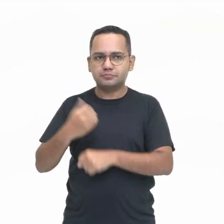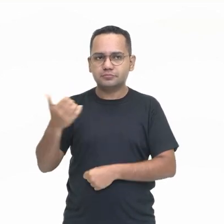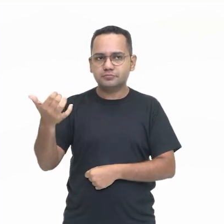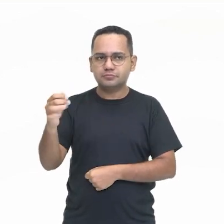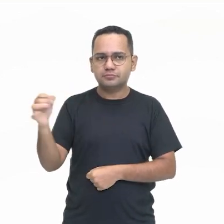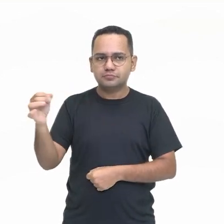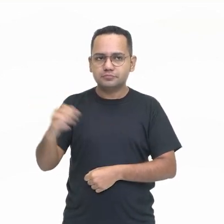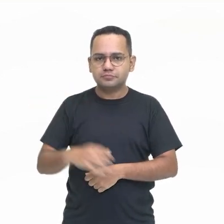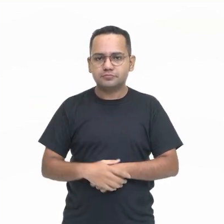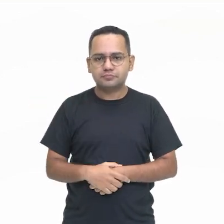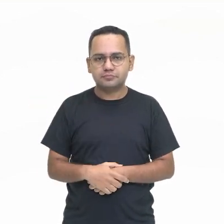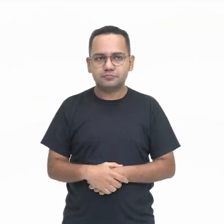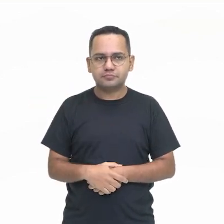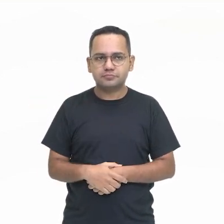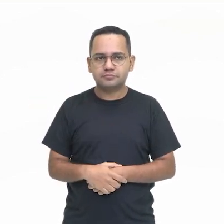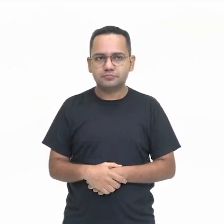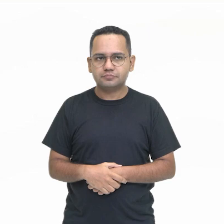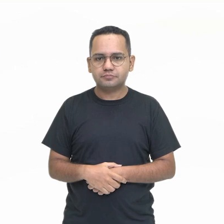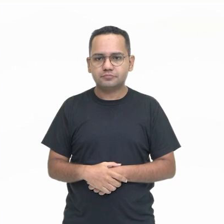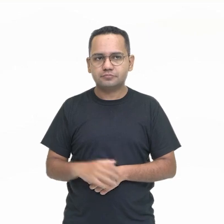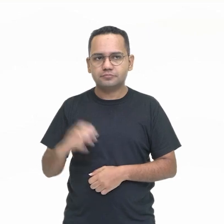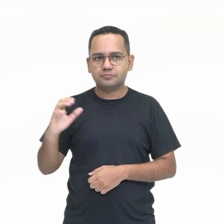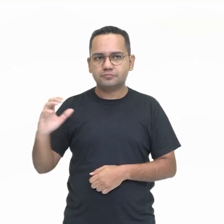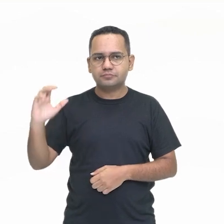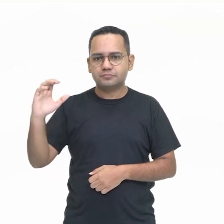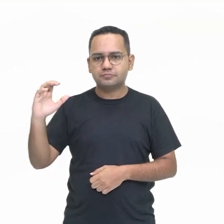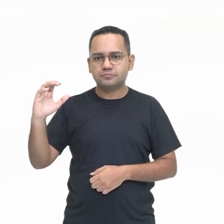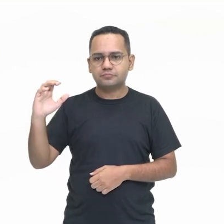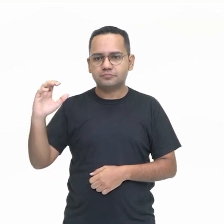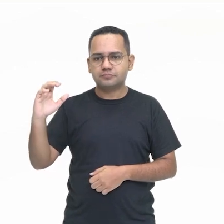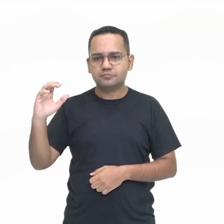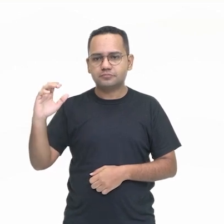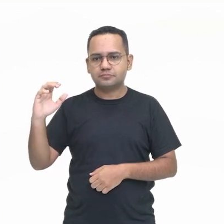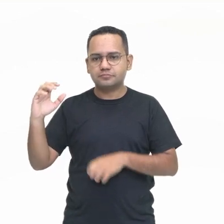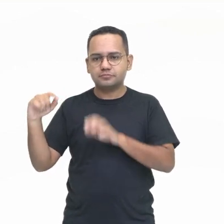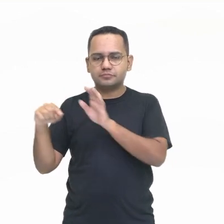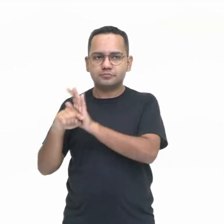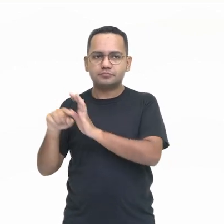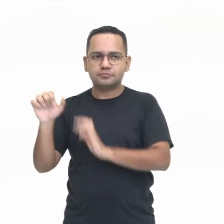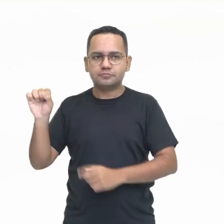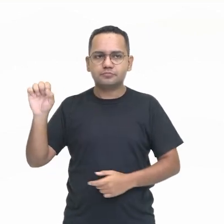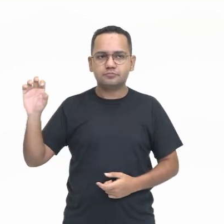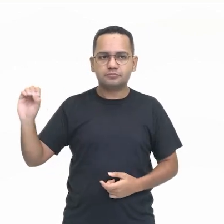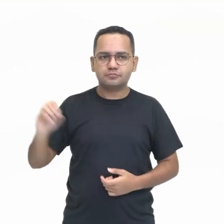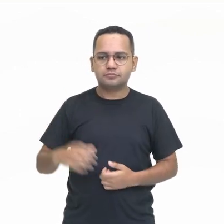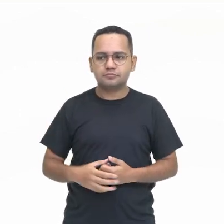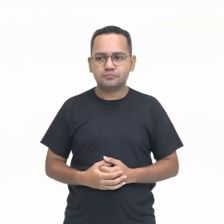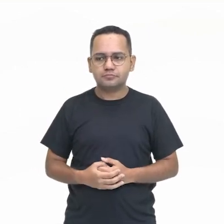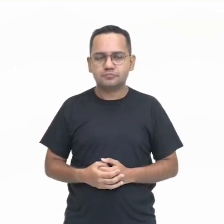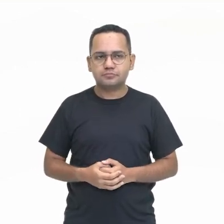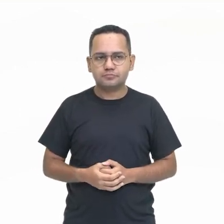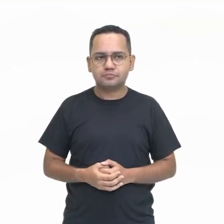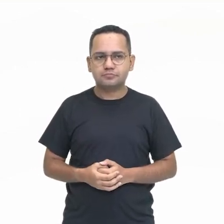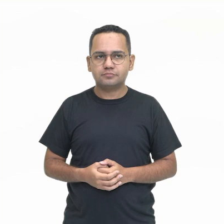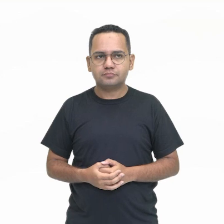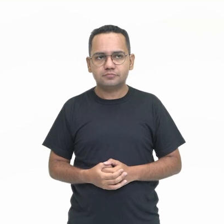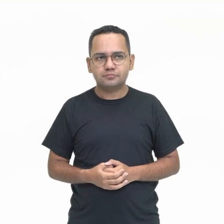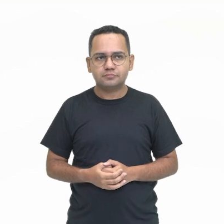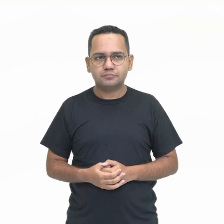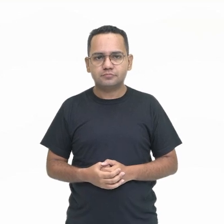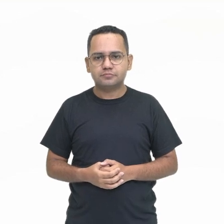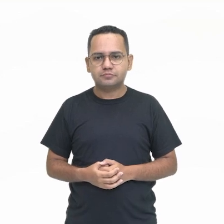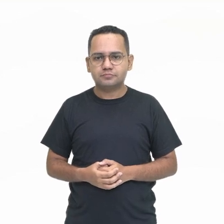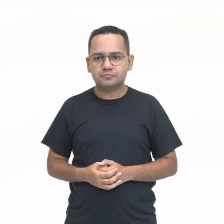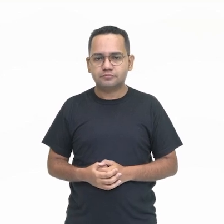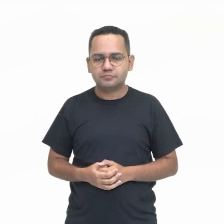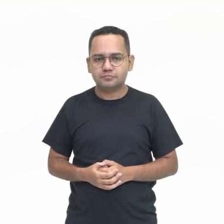100 e c igual a menos 80. Importante lembrar, porque a função, na verdade, você vai ter que colocar